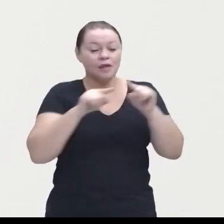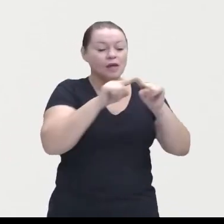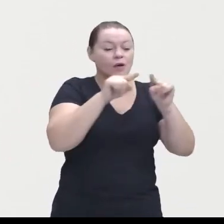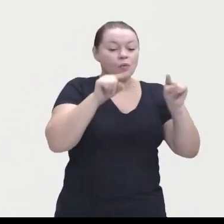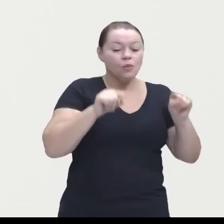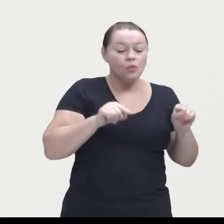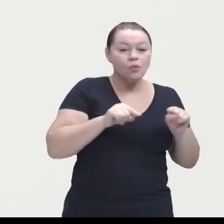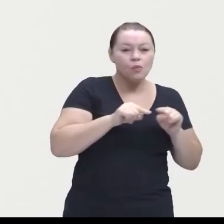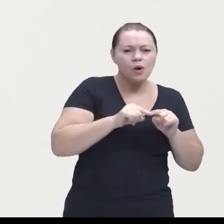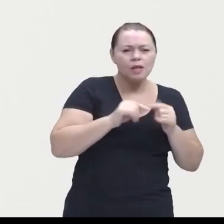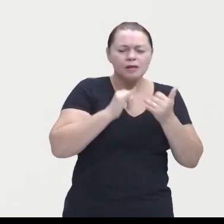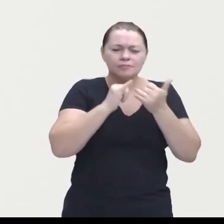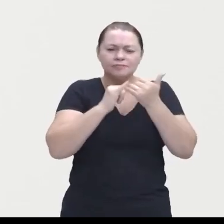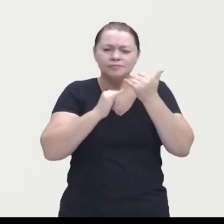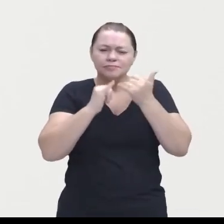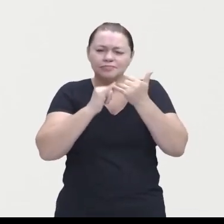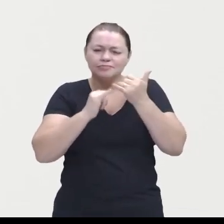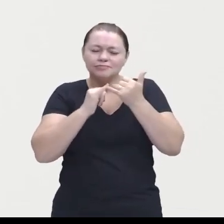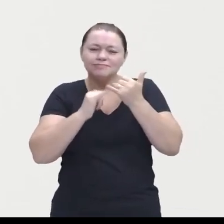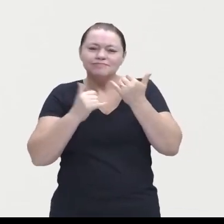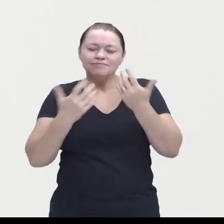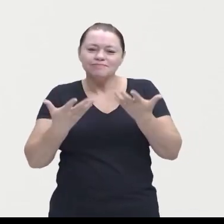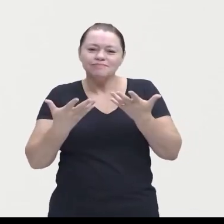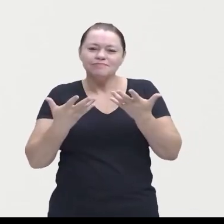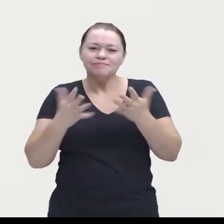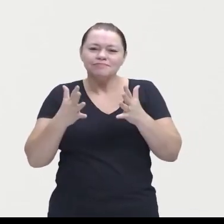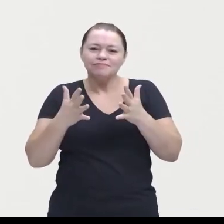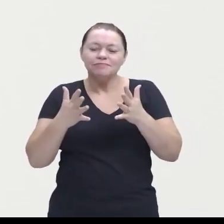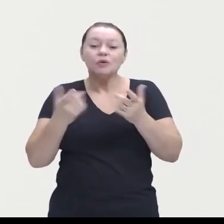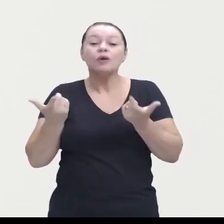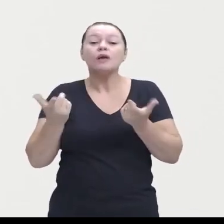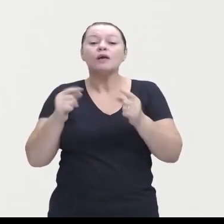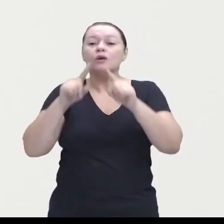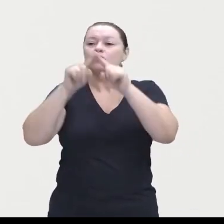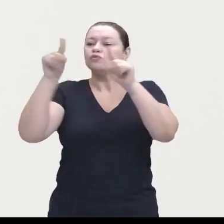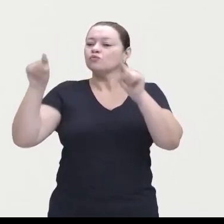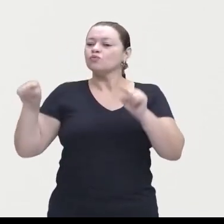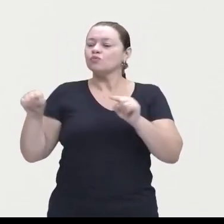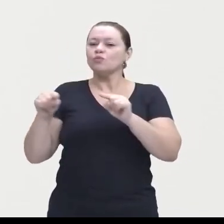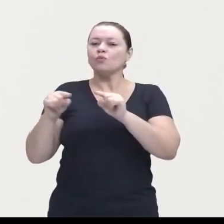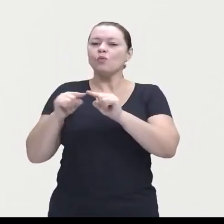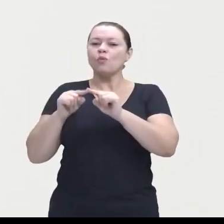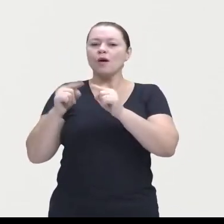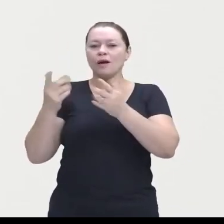Quadrado tem a aparência do formato de um quadro.